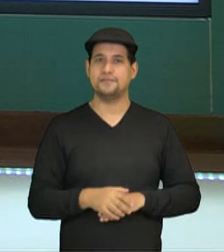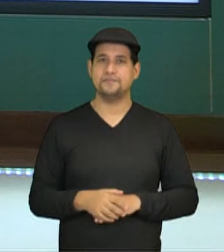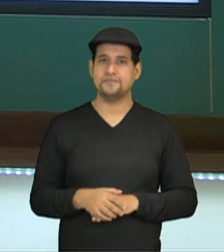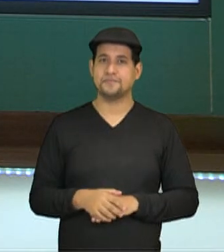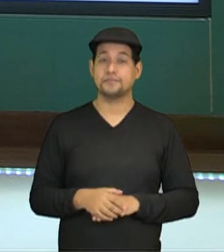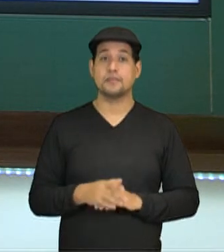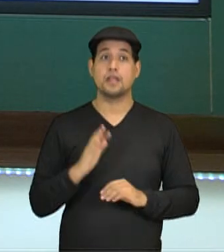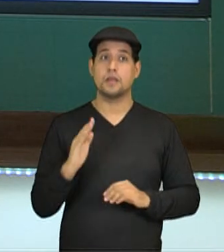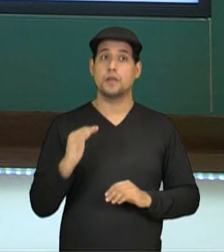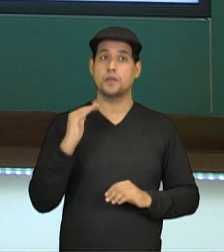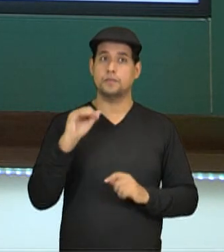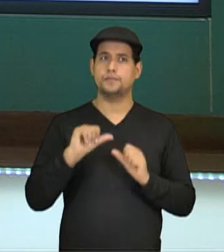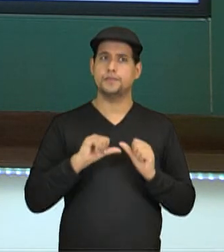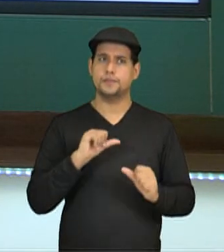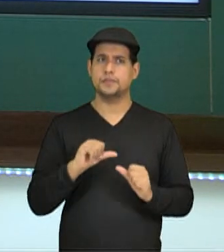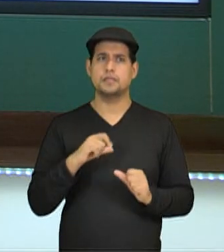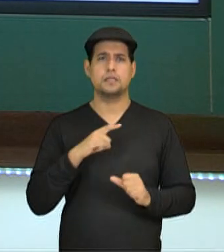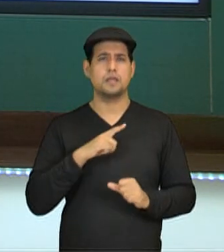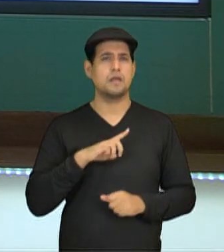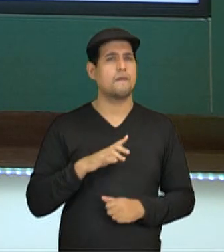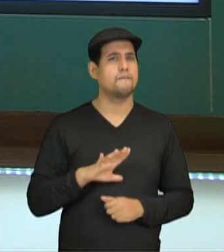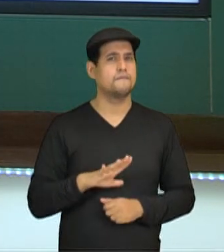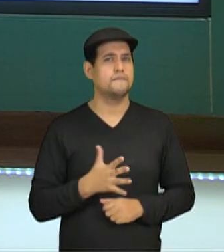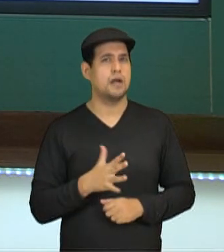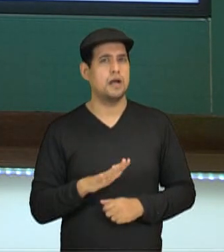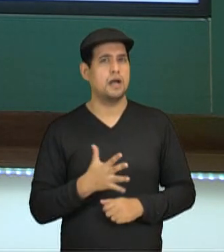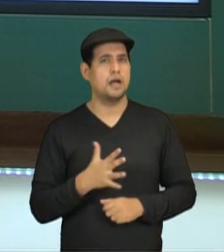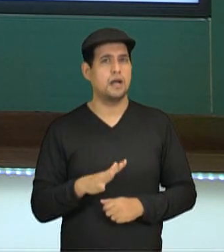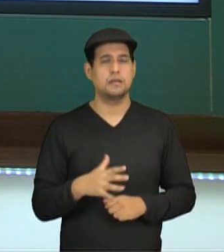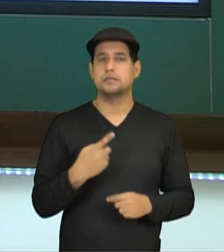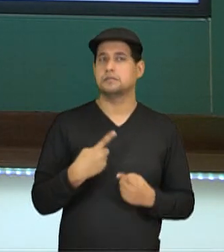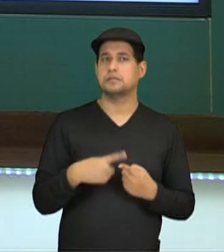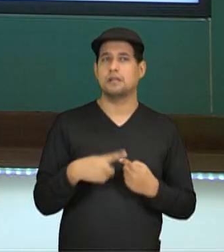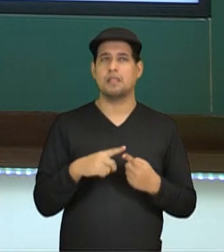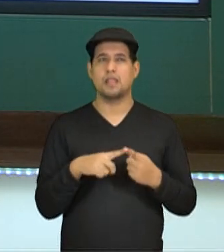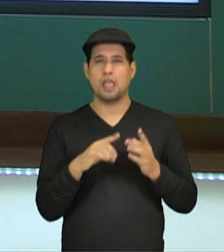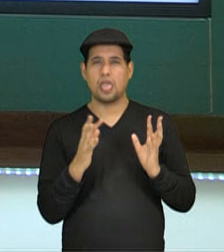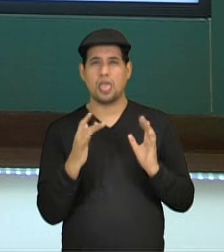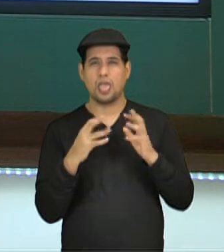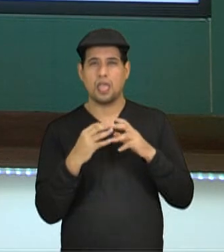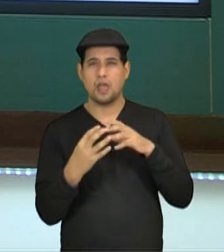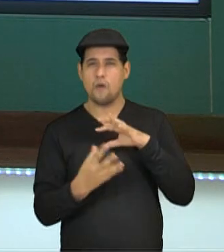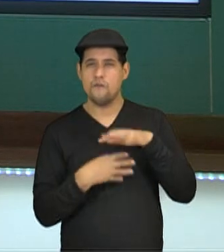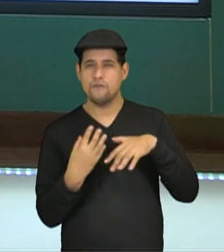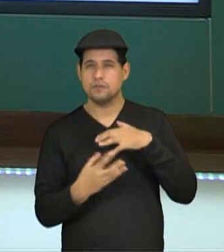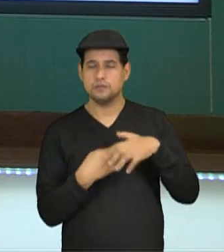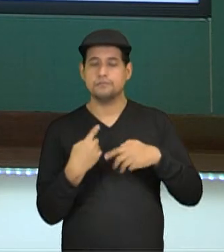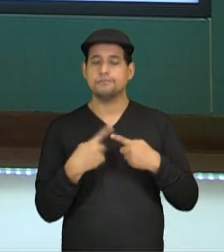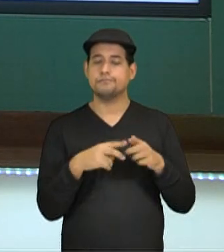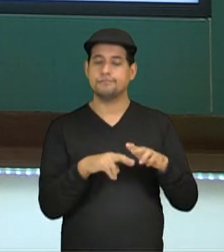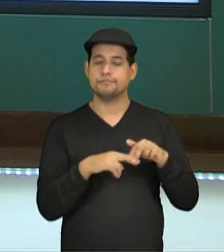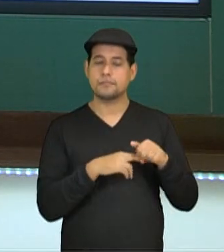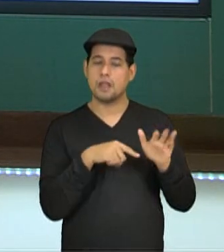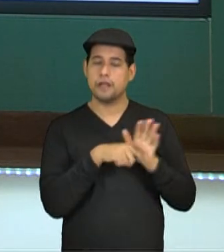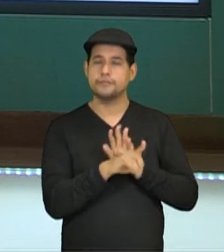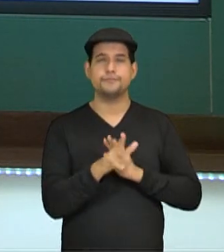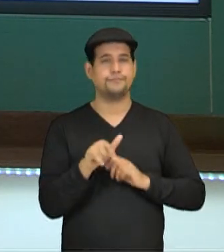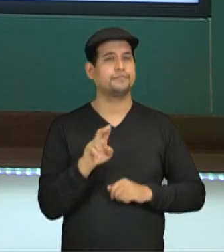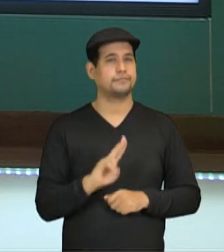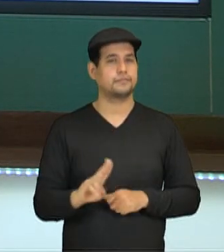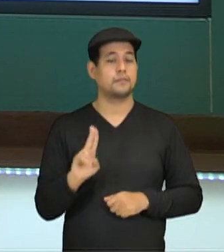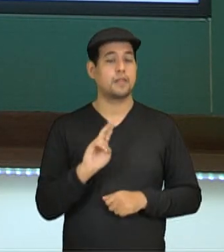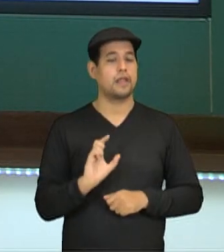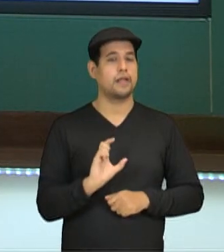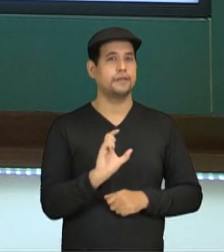E sobe lá, ó. Então, mais ou menos, né, porque está bem emboladinho o gráfico ali, por isso que na pergunta ele já acrescentou